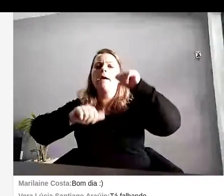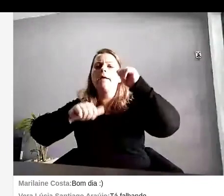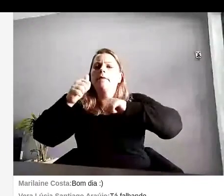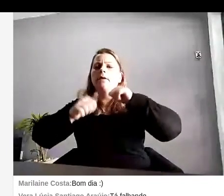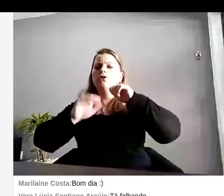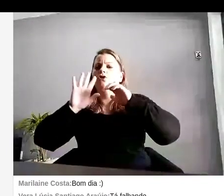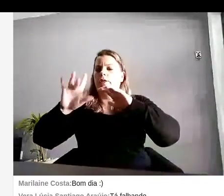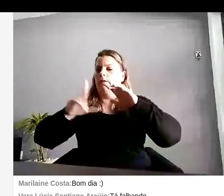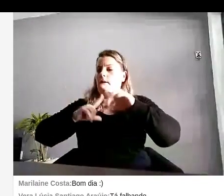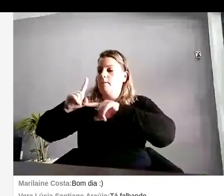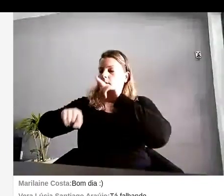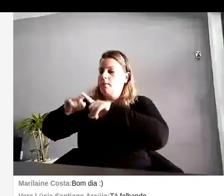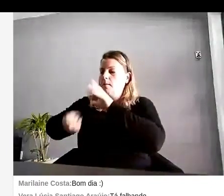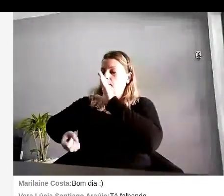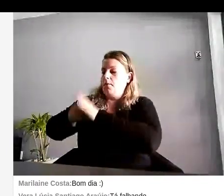acabado.